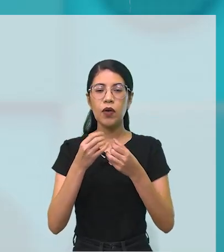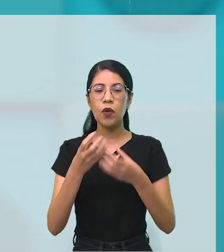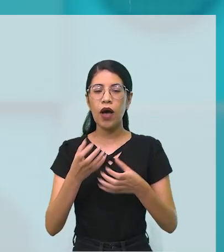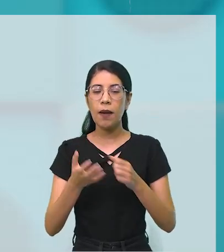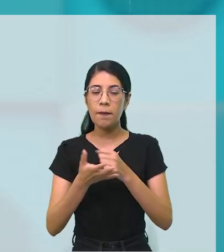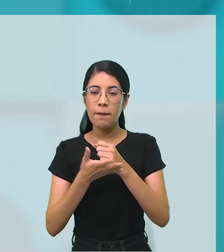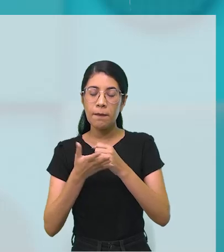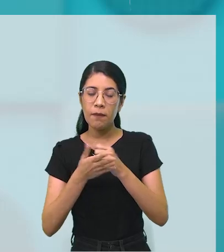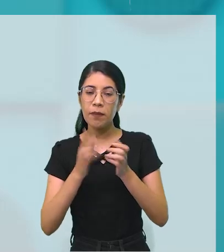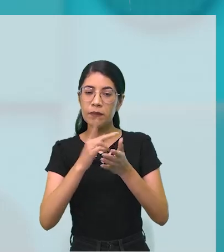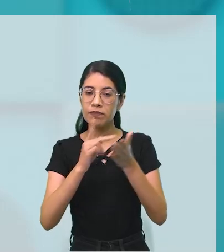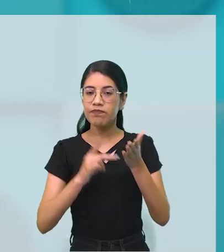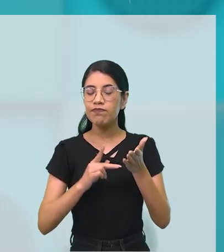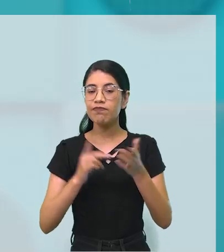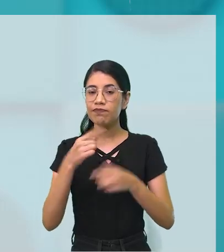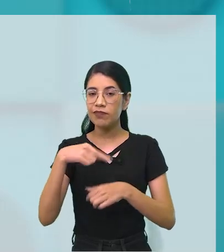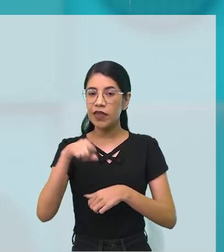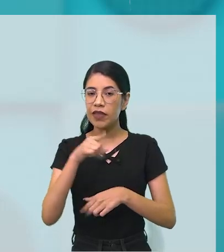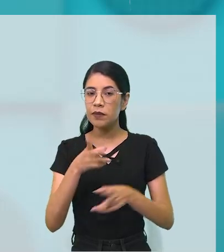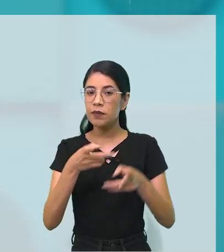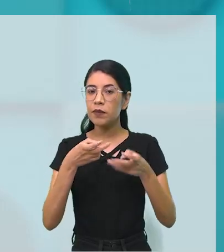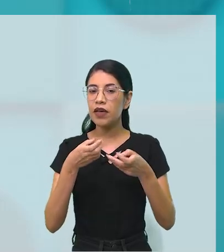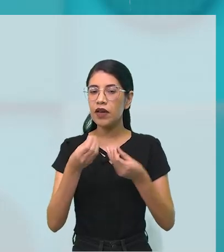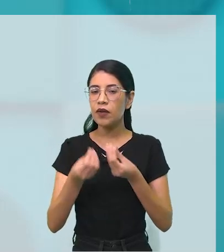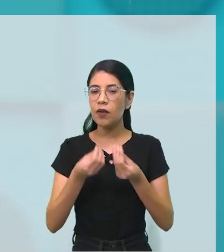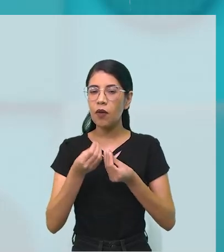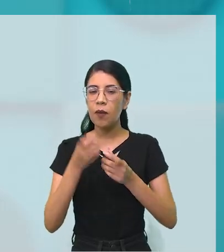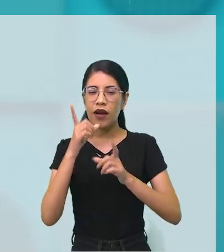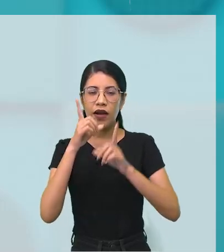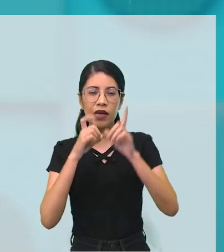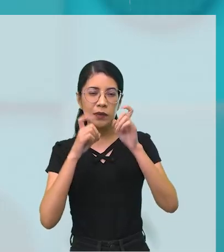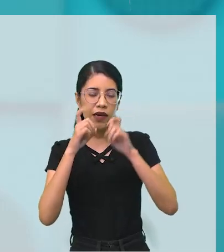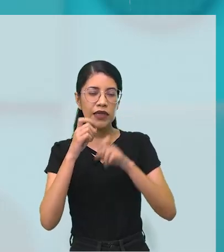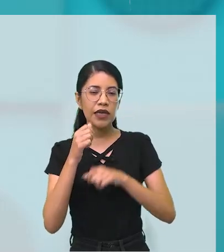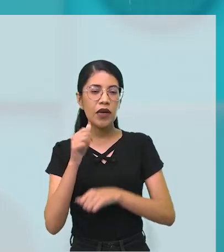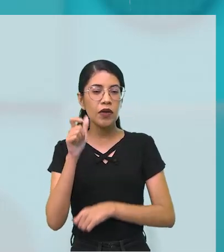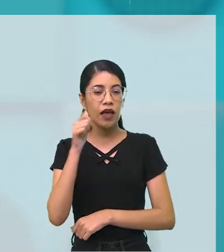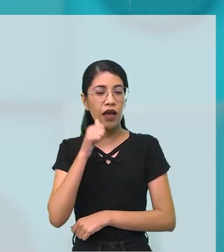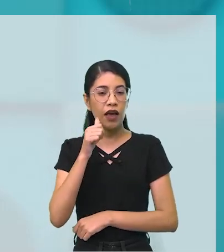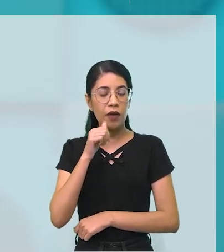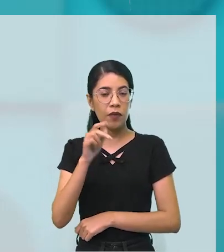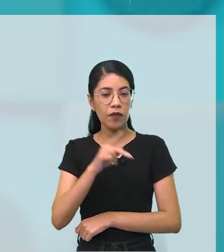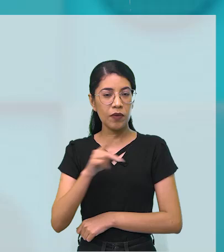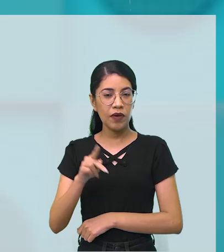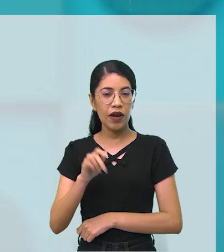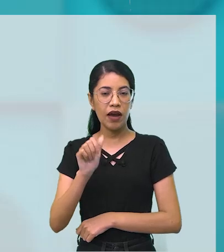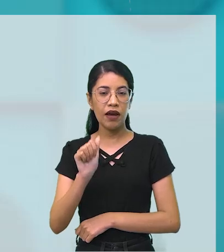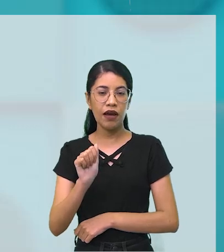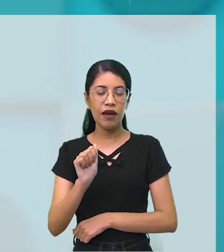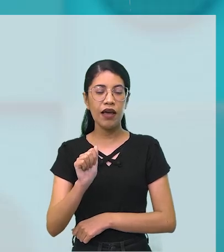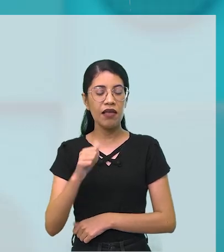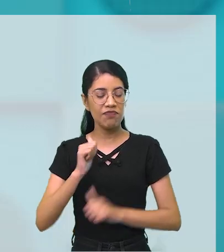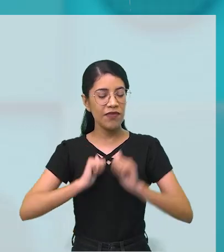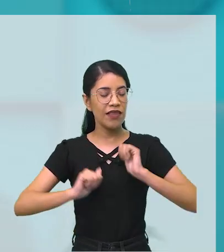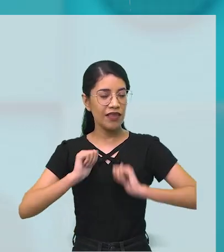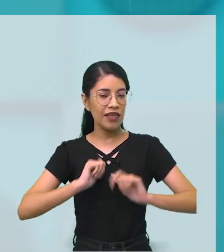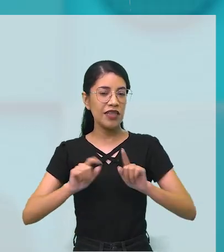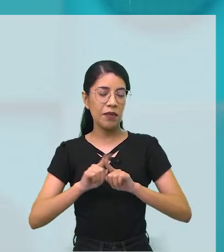desse poema. Vocês observaram a expressão da nossa professora,